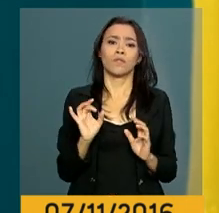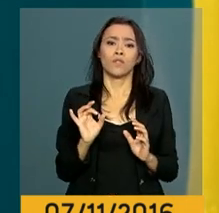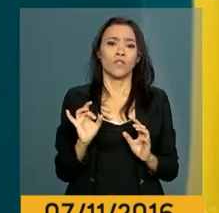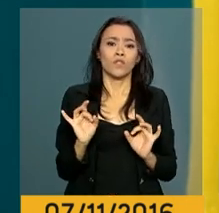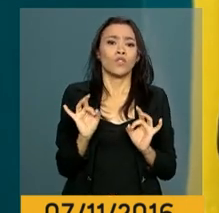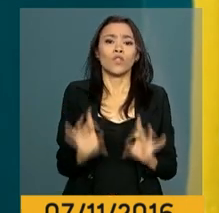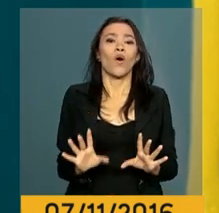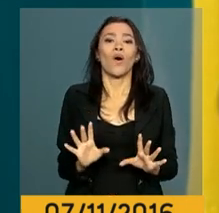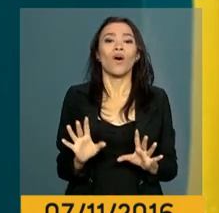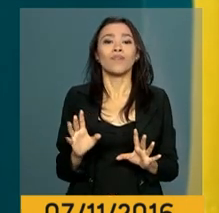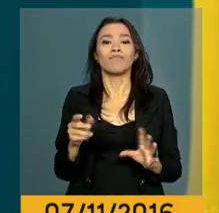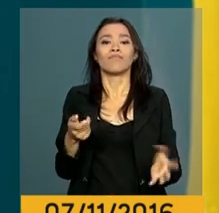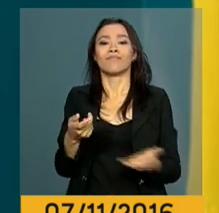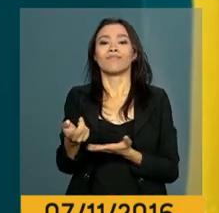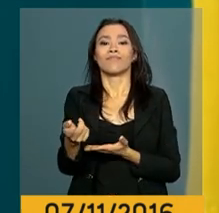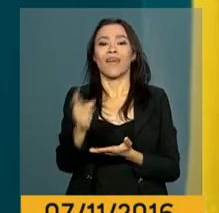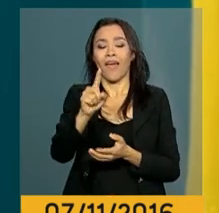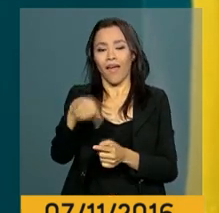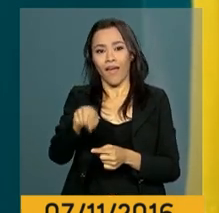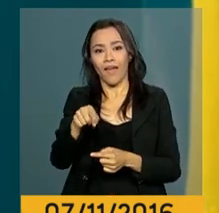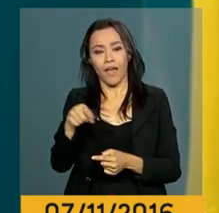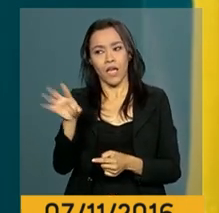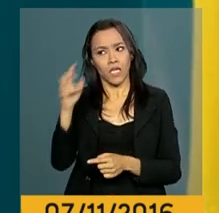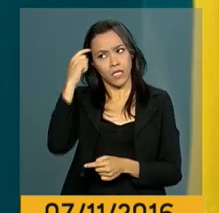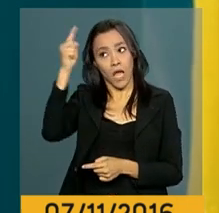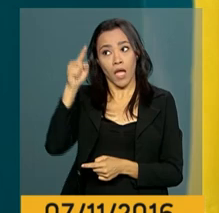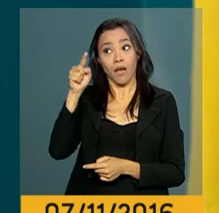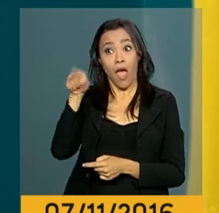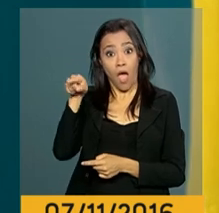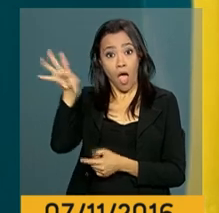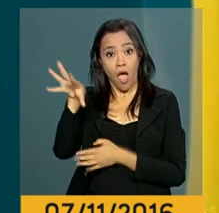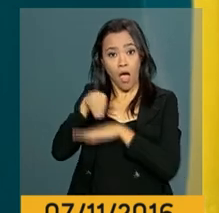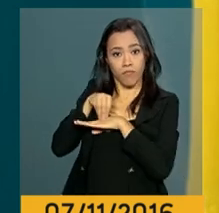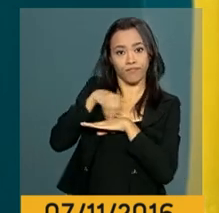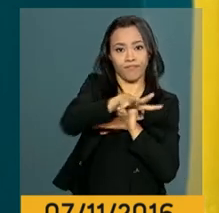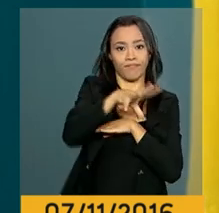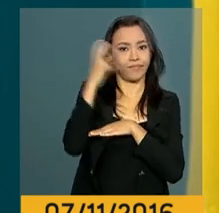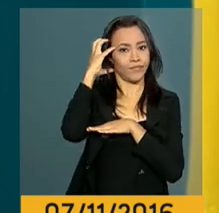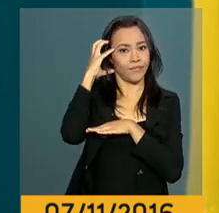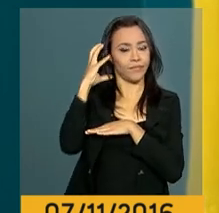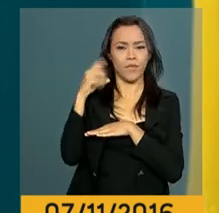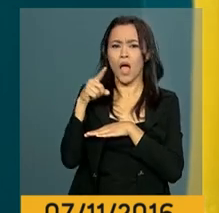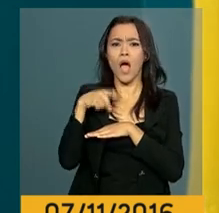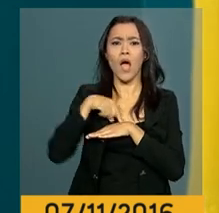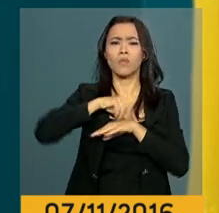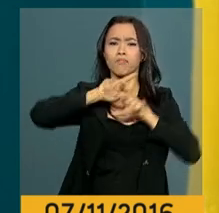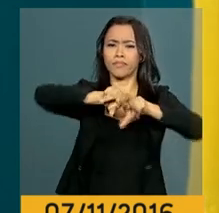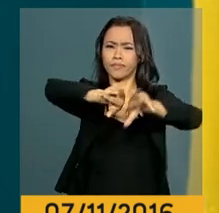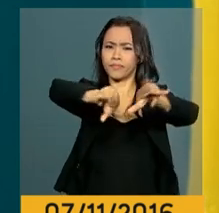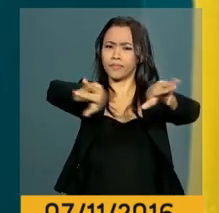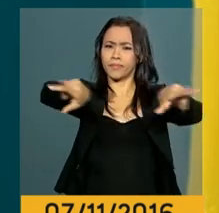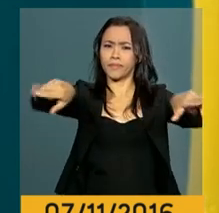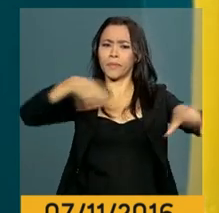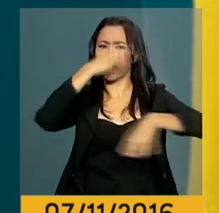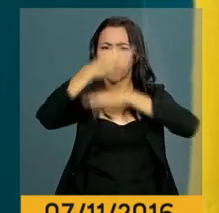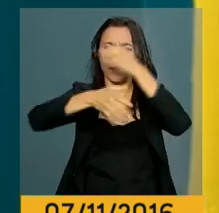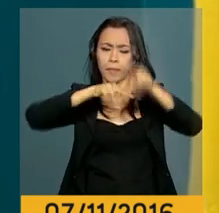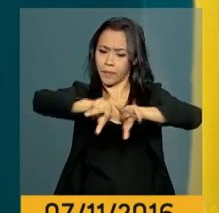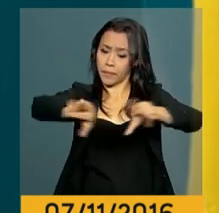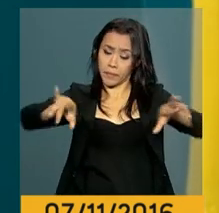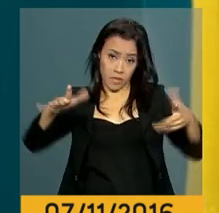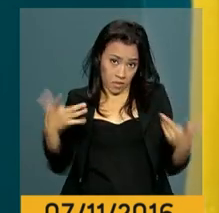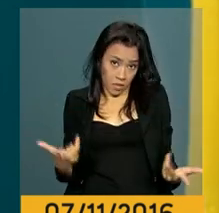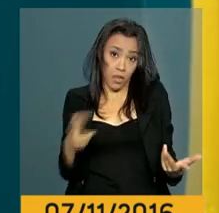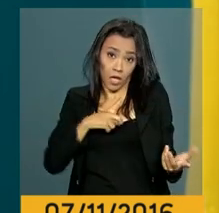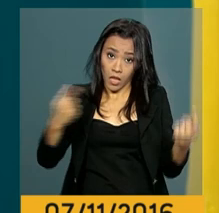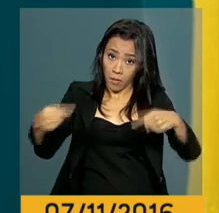simplesmente patrocine, apadrinhe a tese tal ou qual. Mas o que nós queremos é divulgar essas teses. Se houver debates